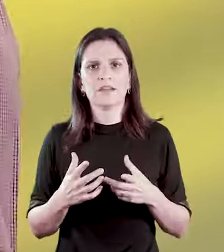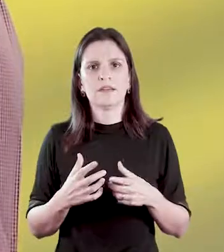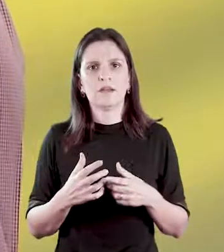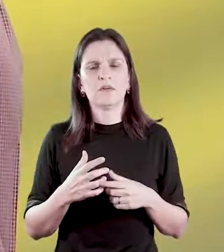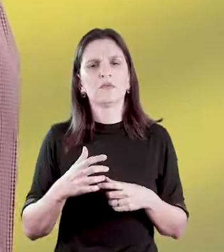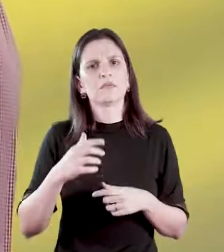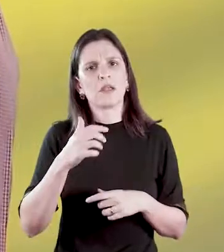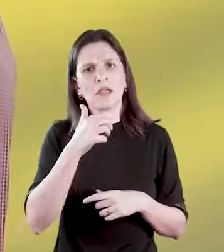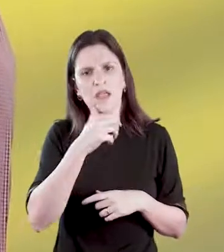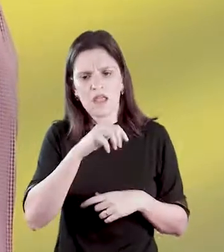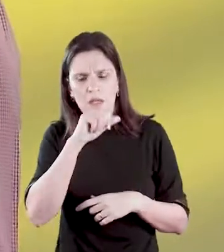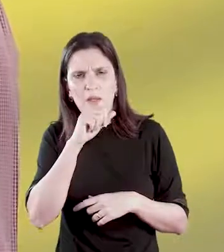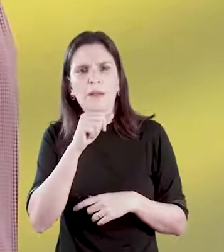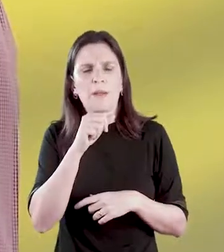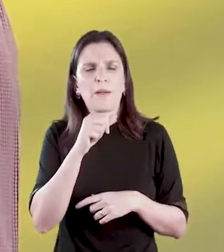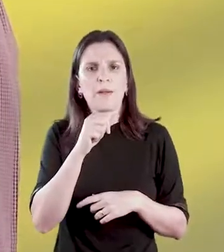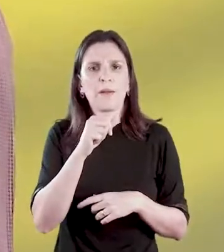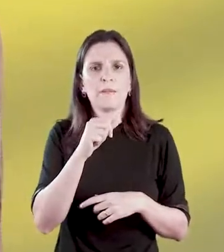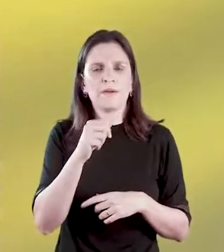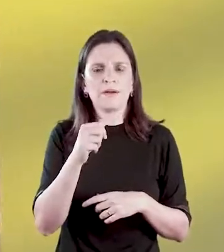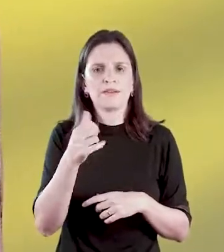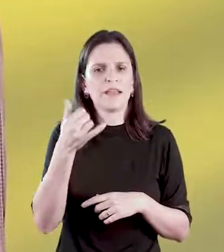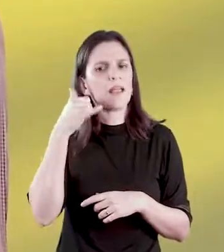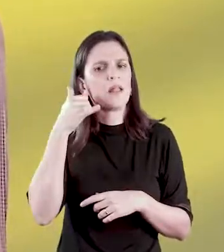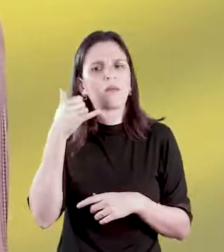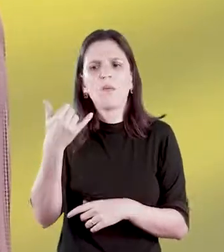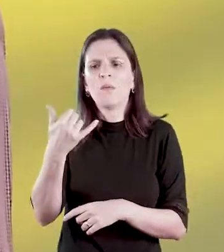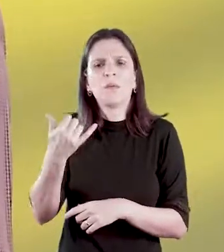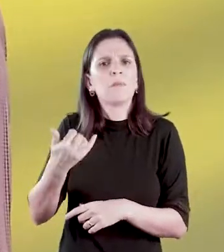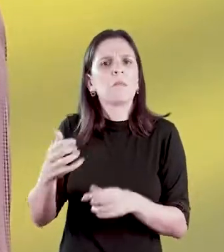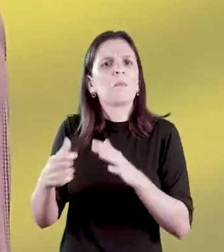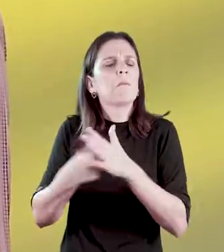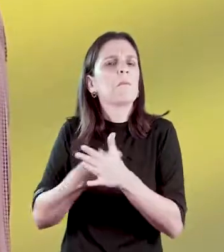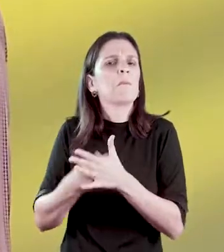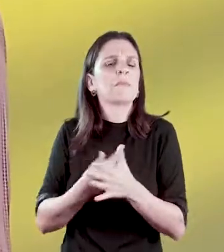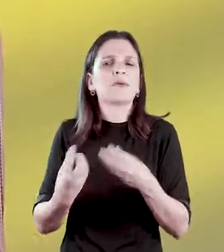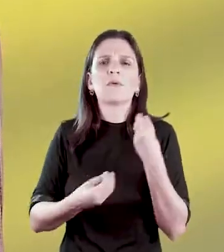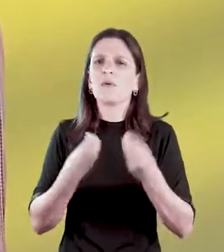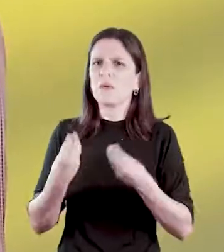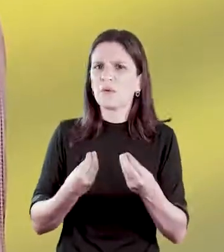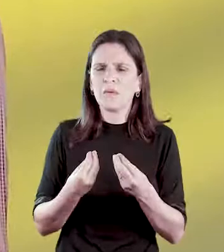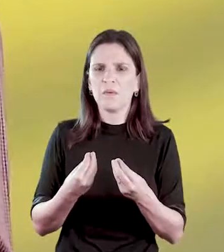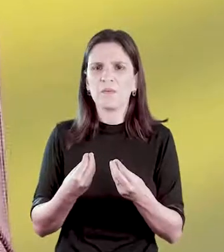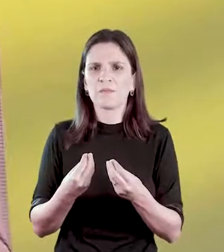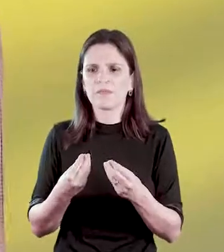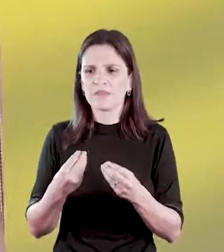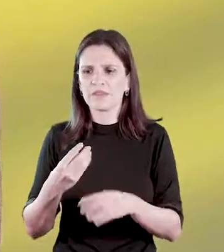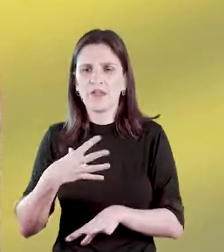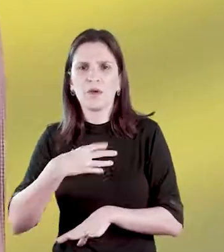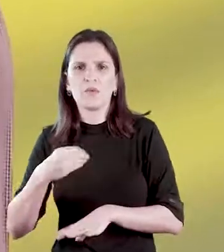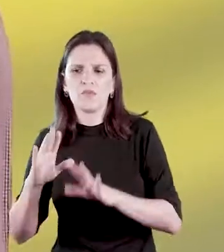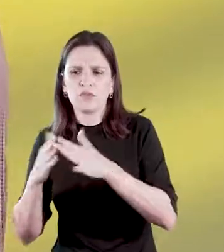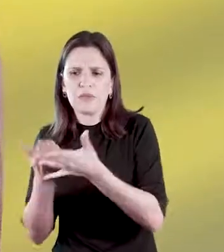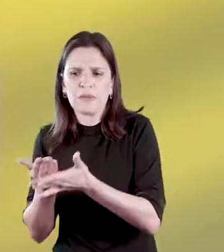ele tem mãe que até me ligou e me questionou da ofi tu estuda o filho do pobre não pode estudar e domingo a